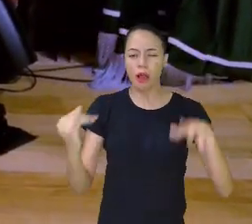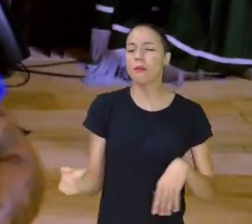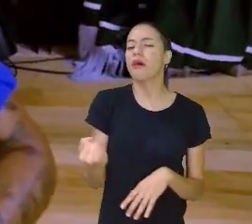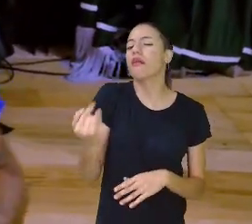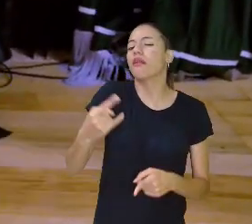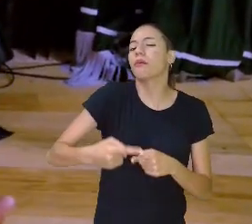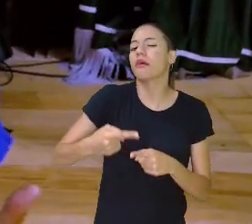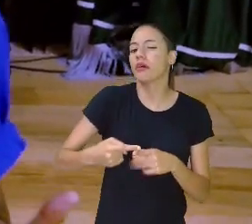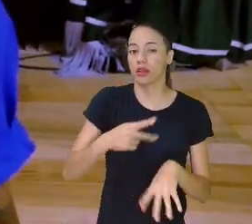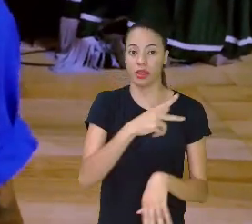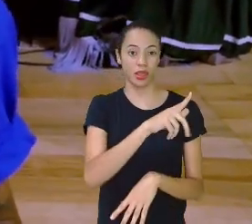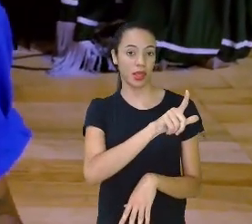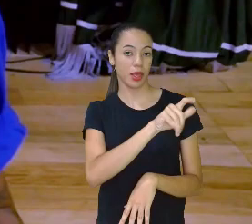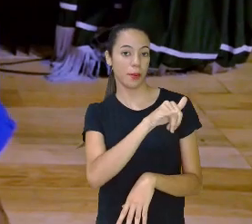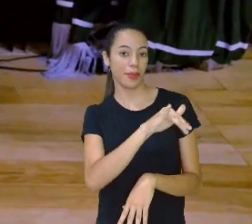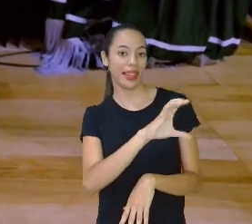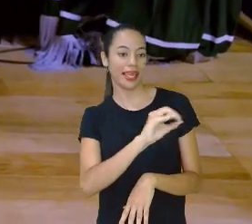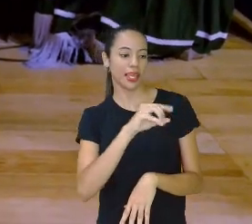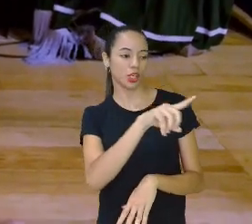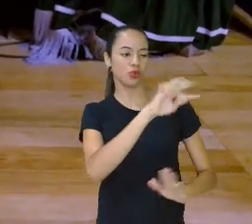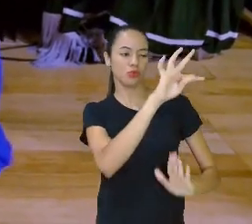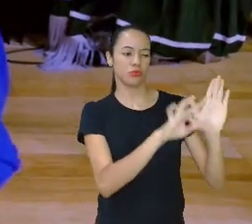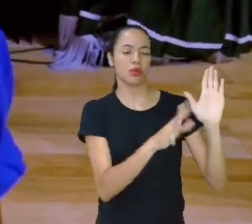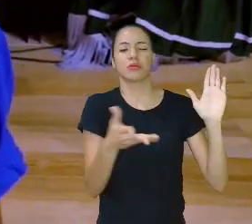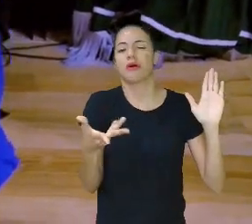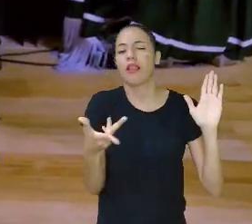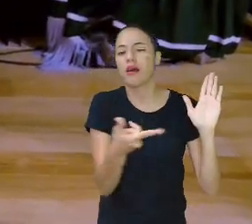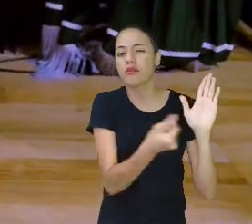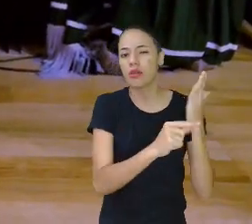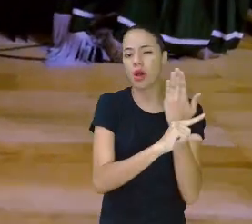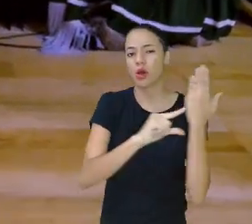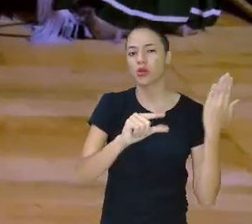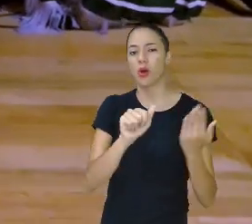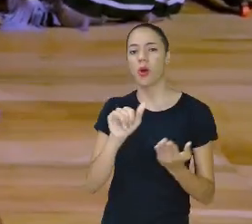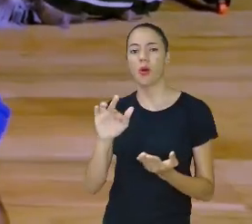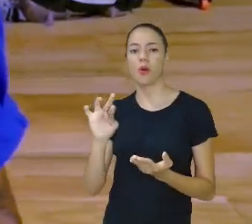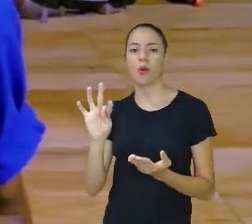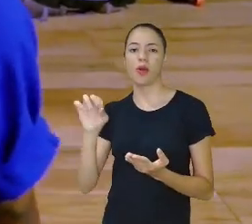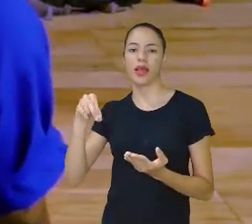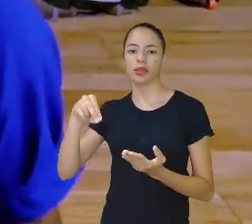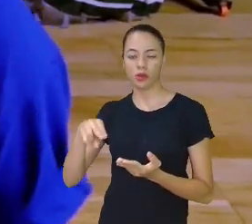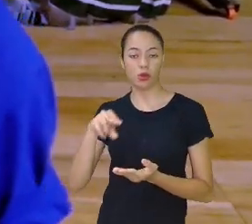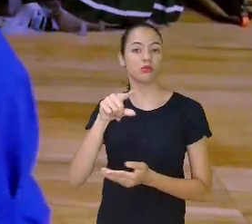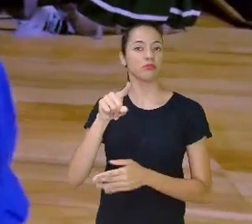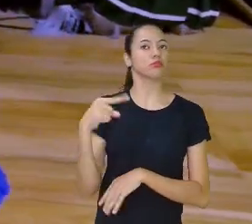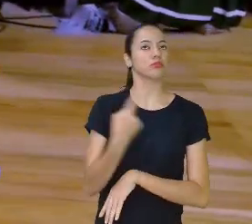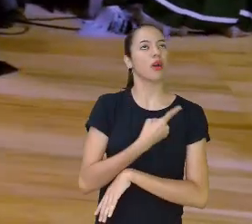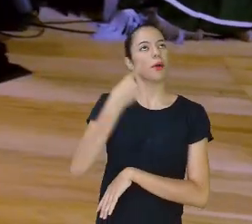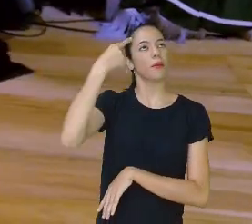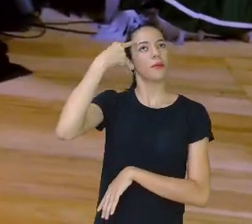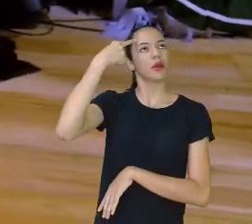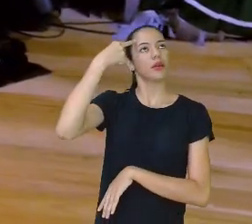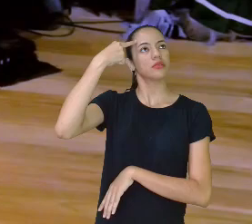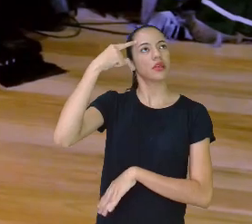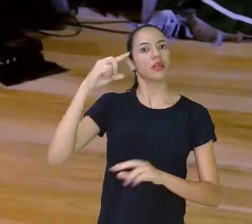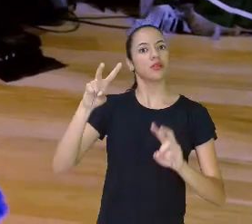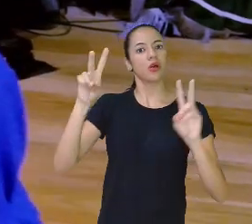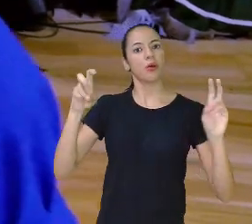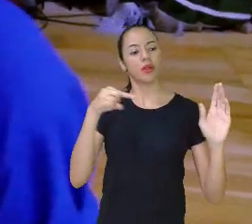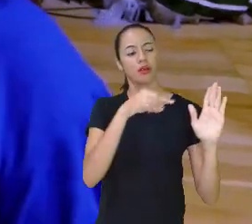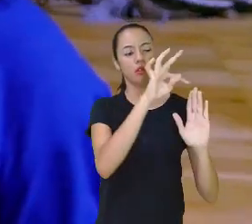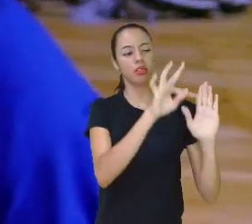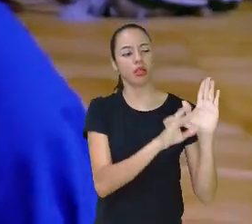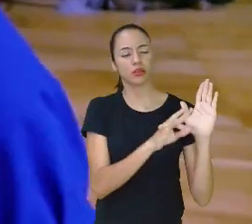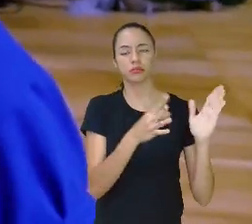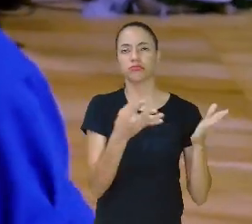como Plínio trouxe para a gente nesse texto tão bonito do Ailton Krenak, a gente vai pensando a respeito dele, de